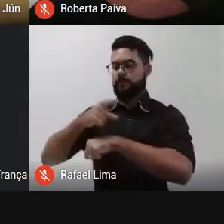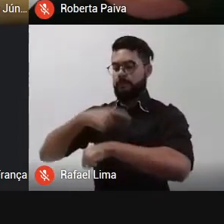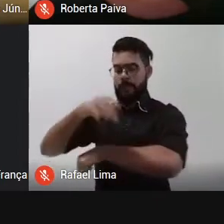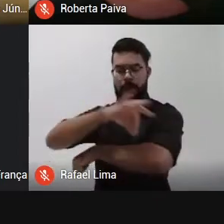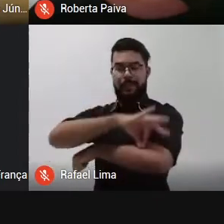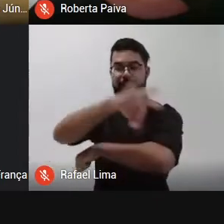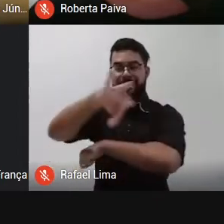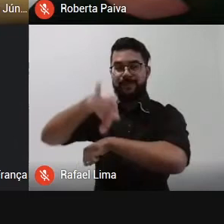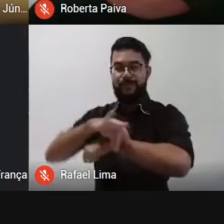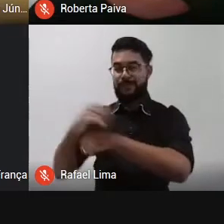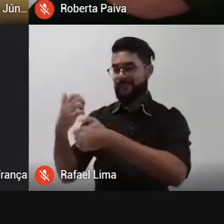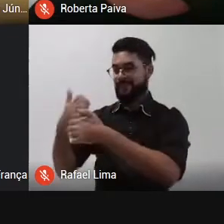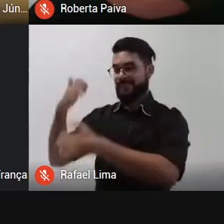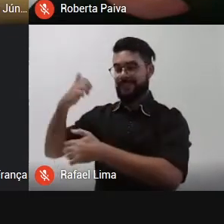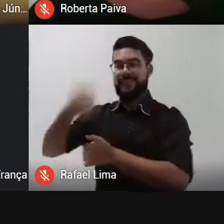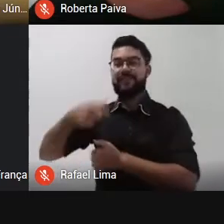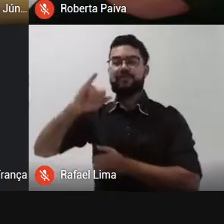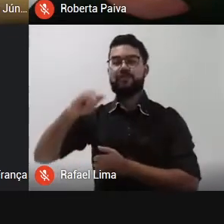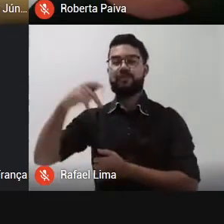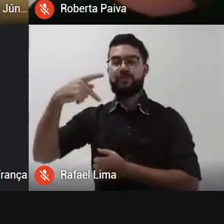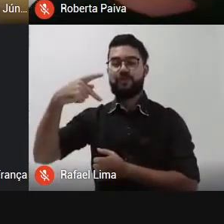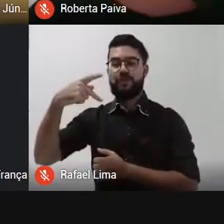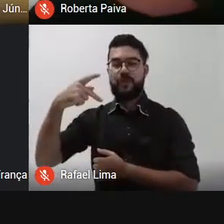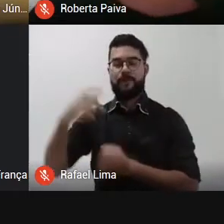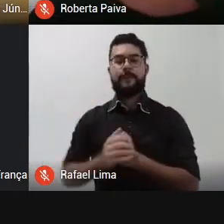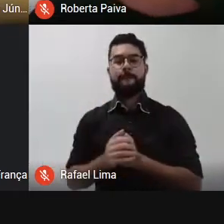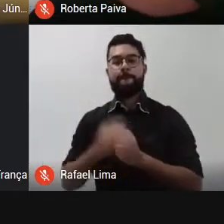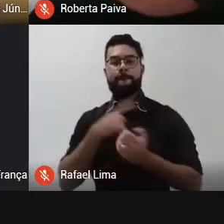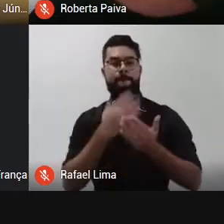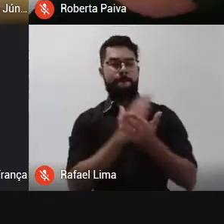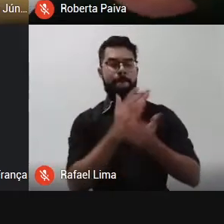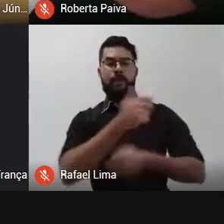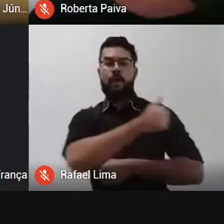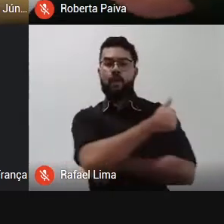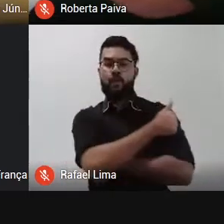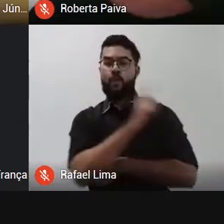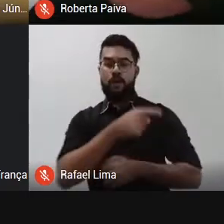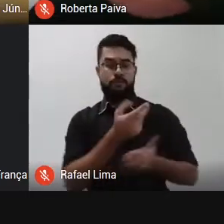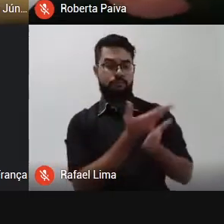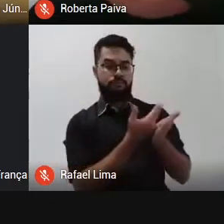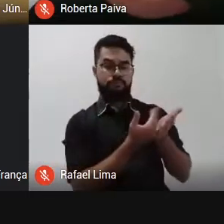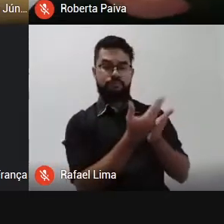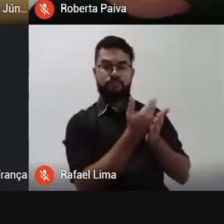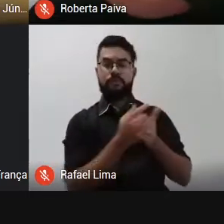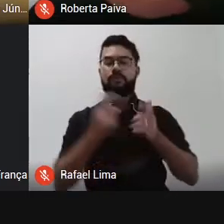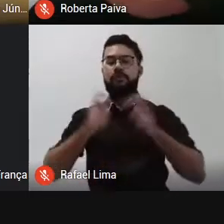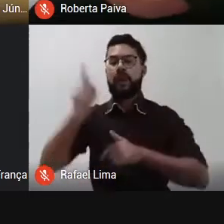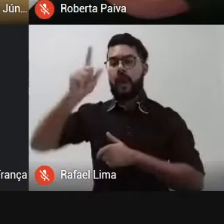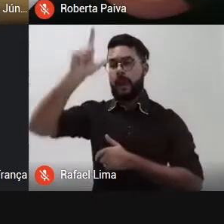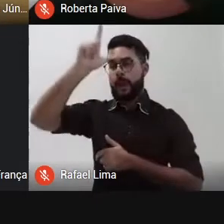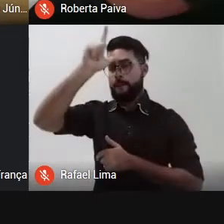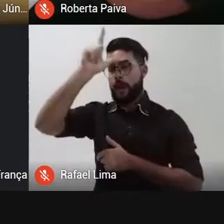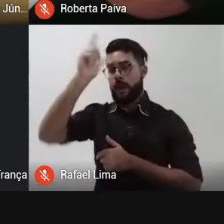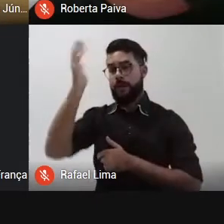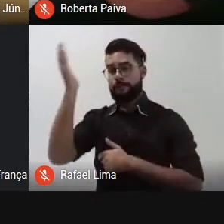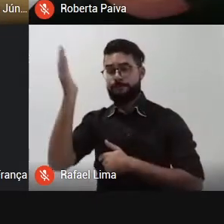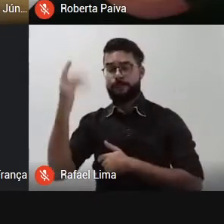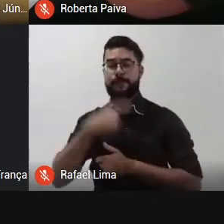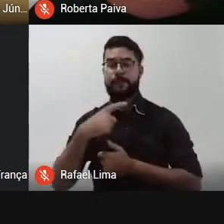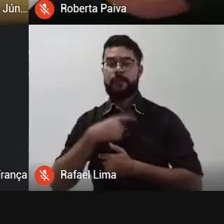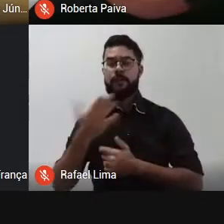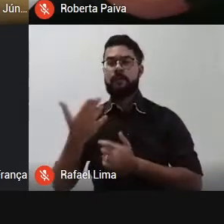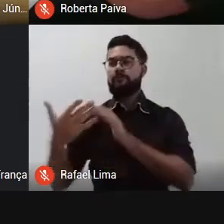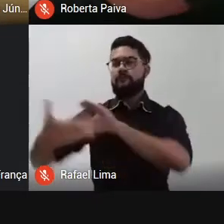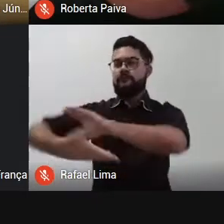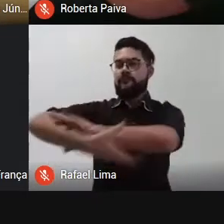né, na UFPB, temos alunos que desenham para arquitetos na Alemanha, temos um parceiro social muito bom lá, o Eduardo, um